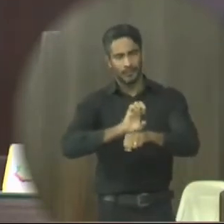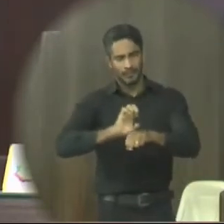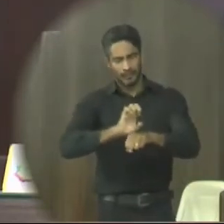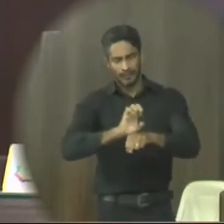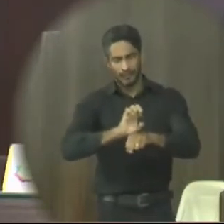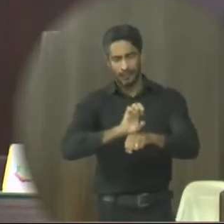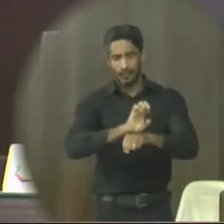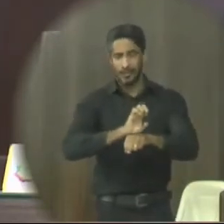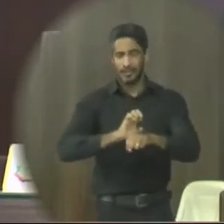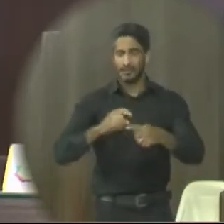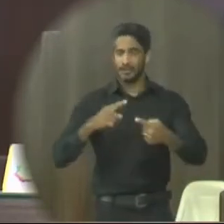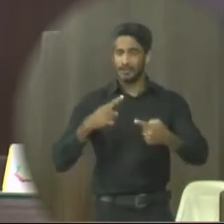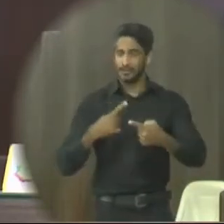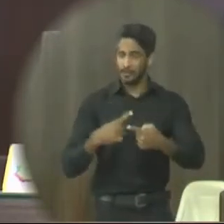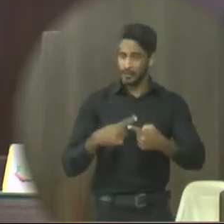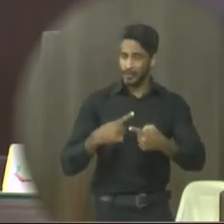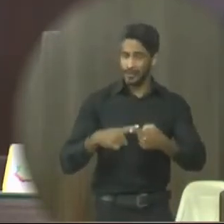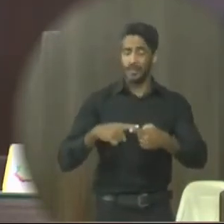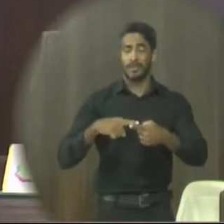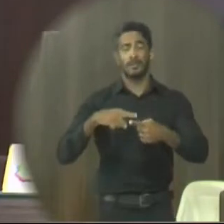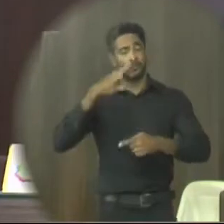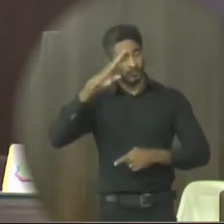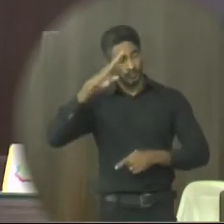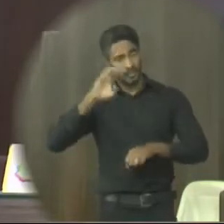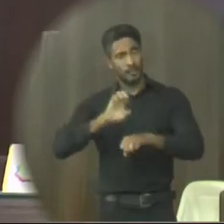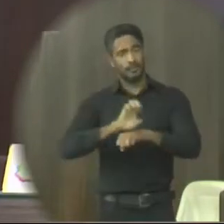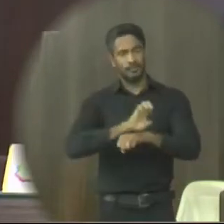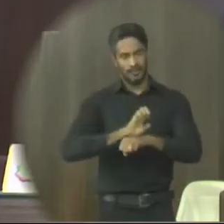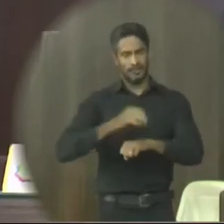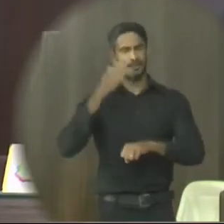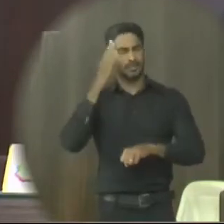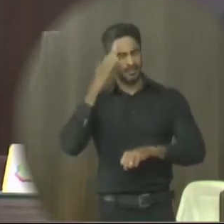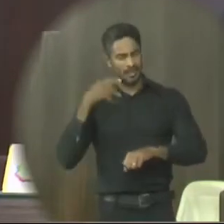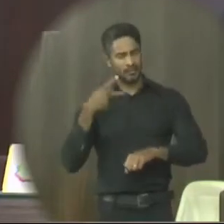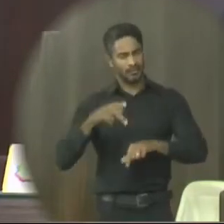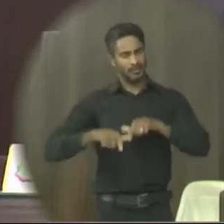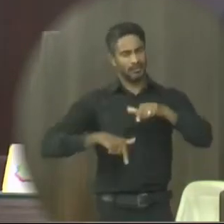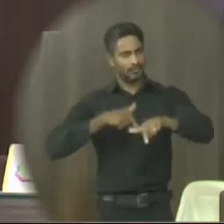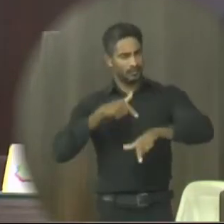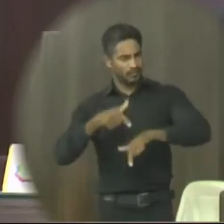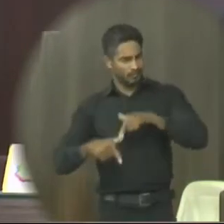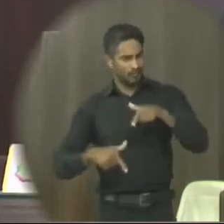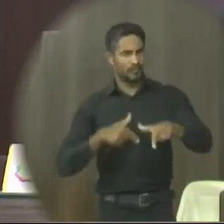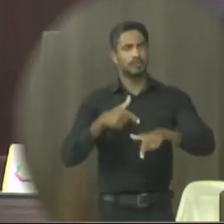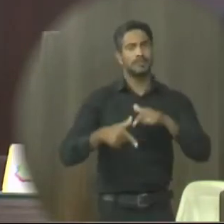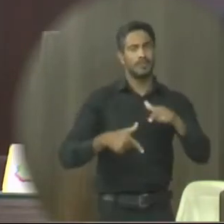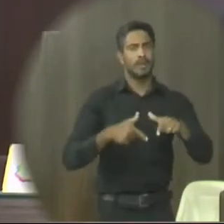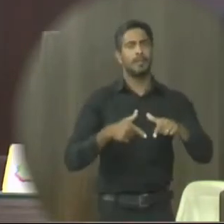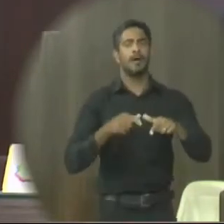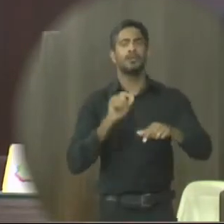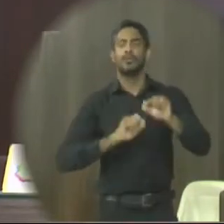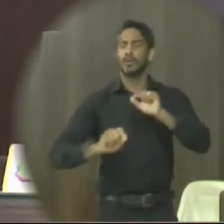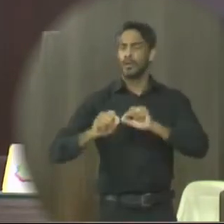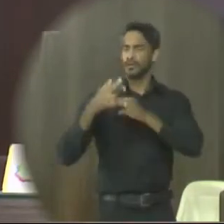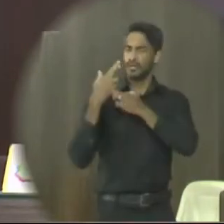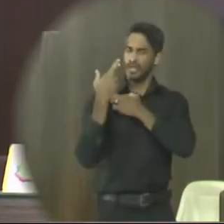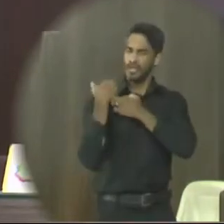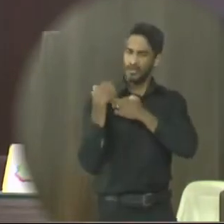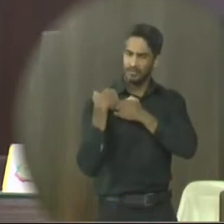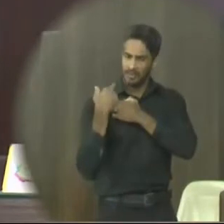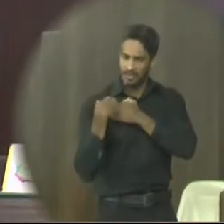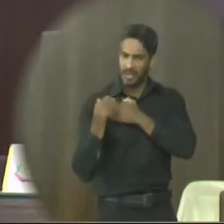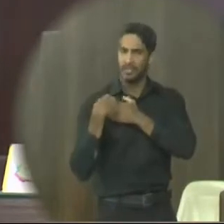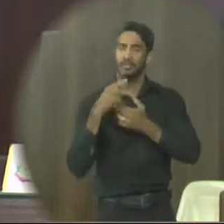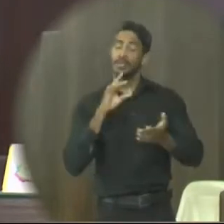remota, porque o chefe do executivo, sabedor de suas atribuições, jamais o faria. Em ato de